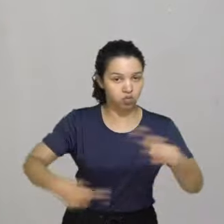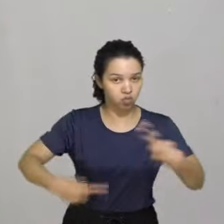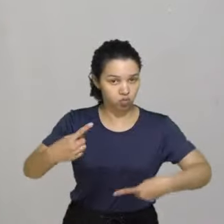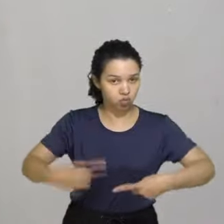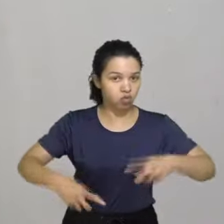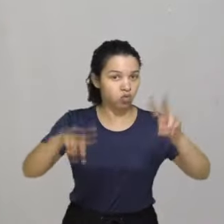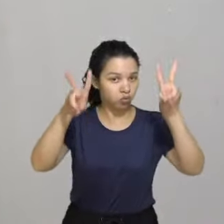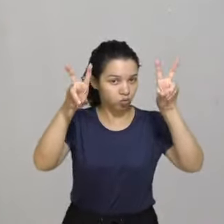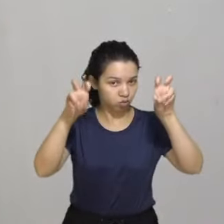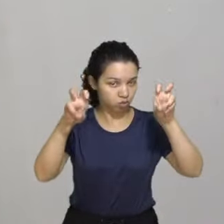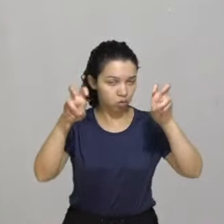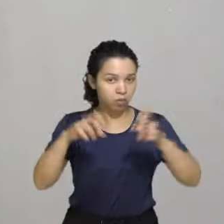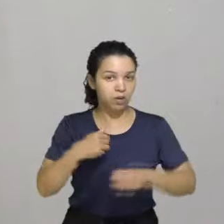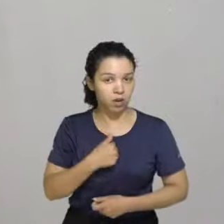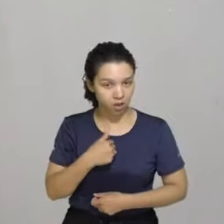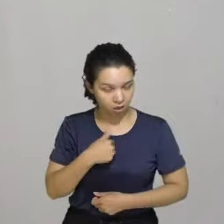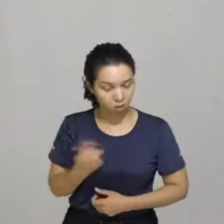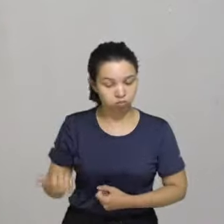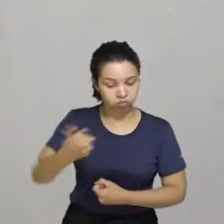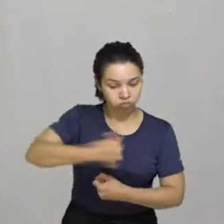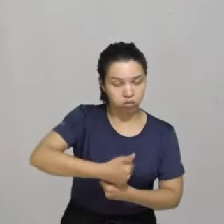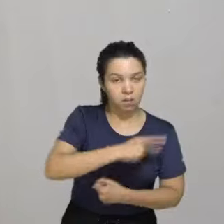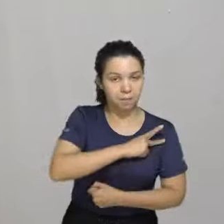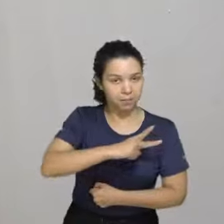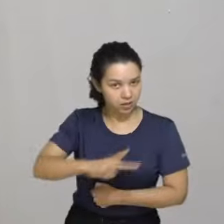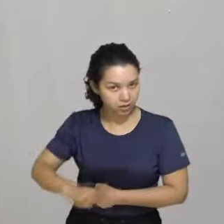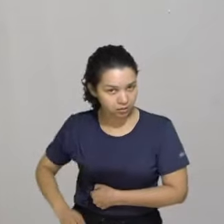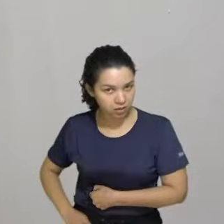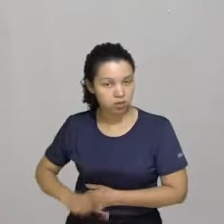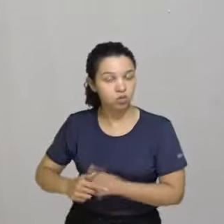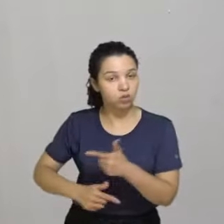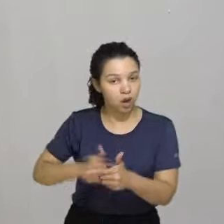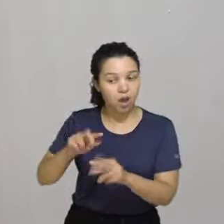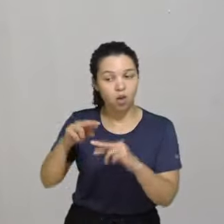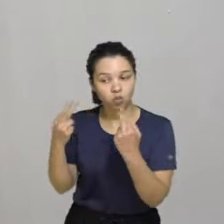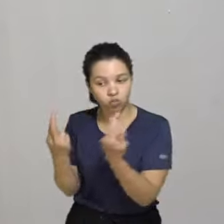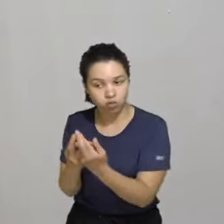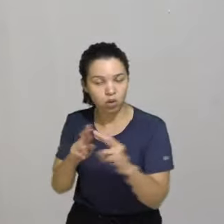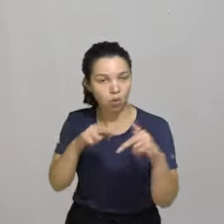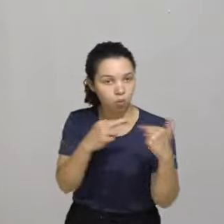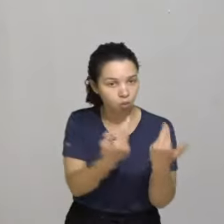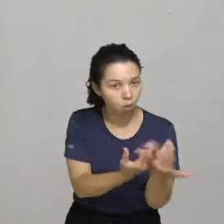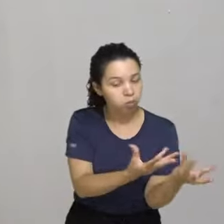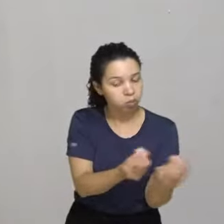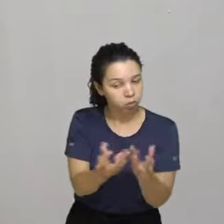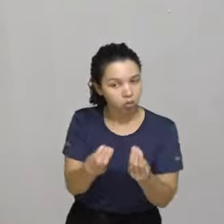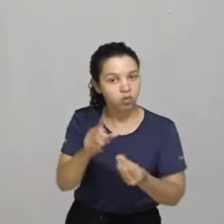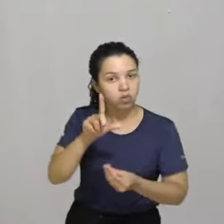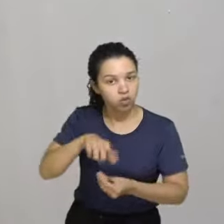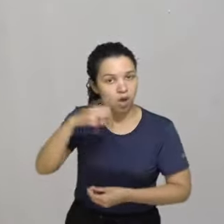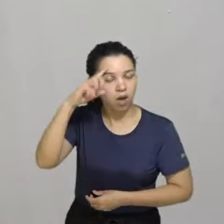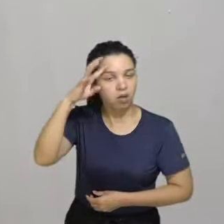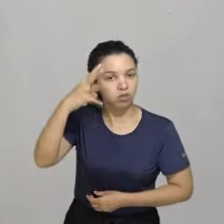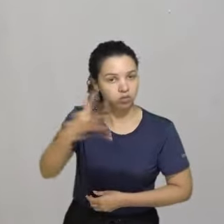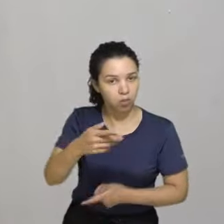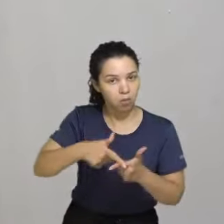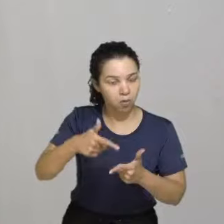o qual assumi como presidente e já realizamos várias reuniões para buscar solucionar esta